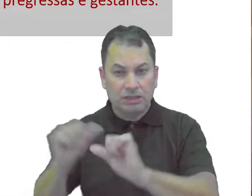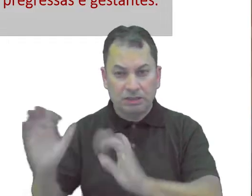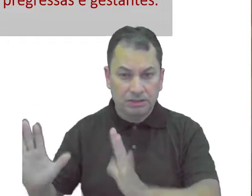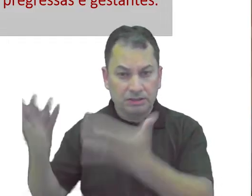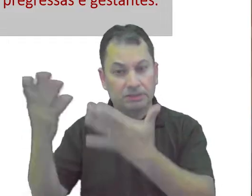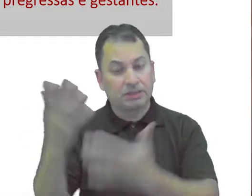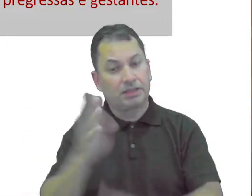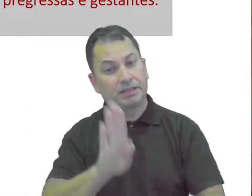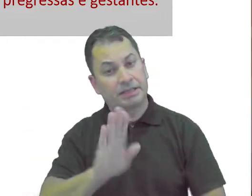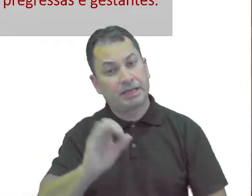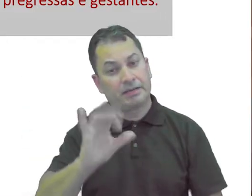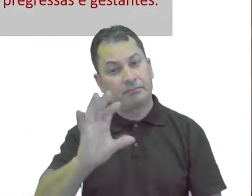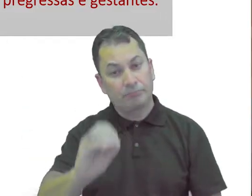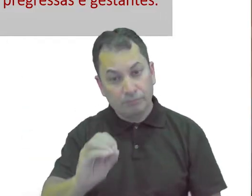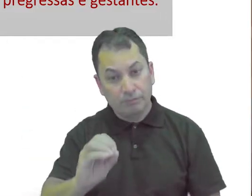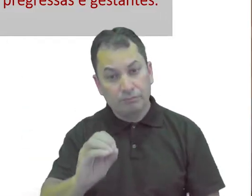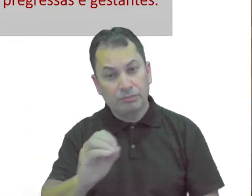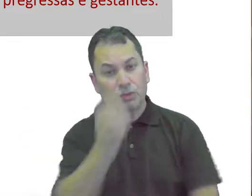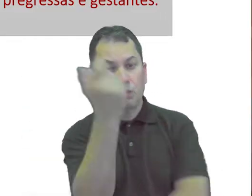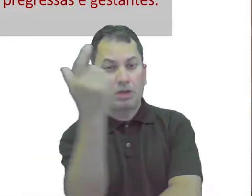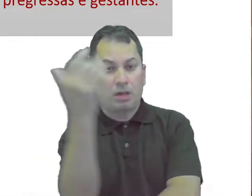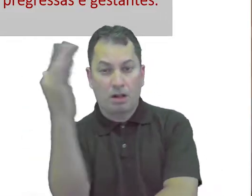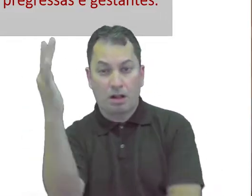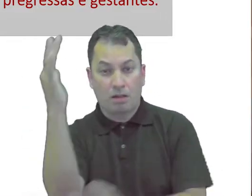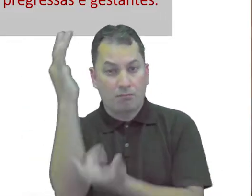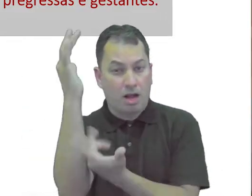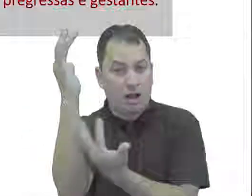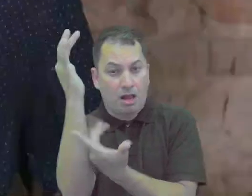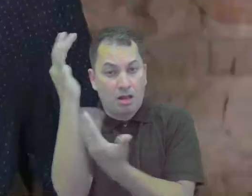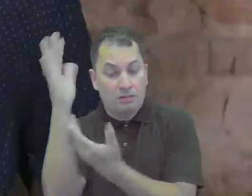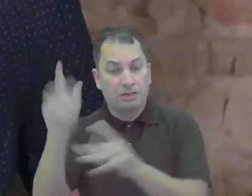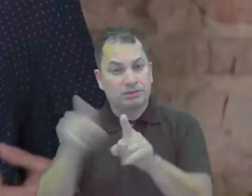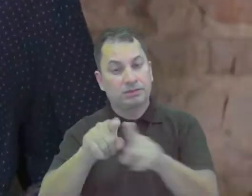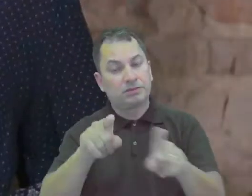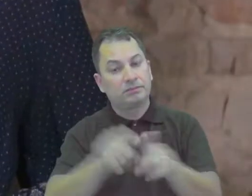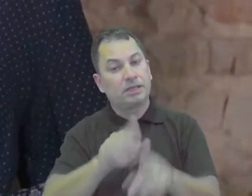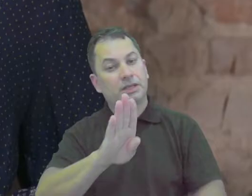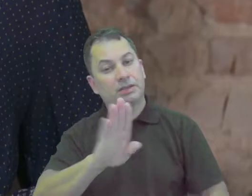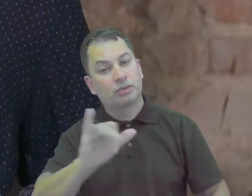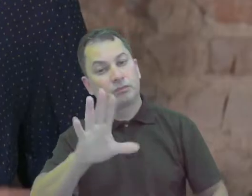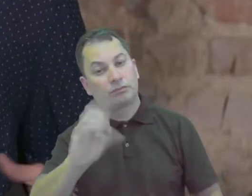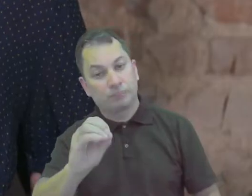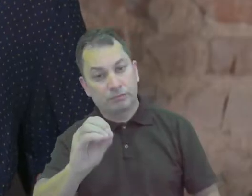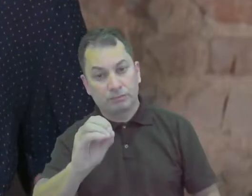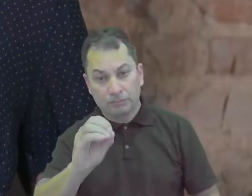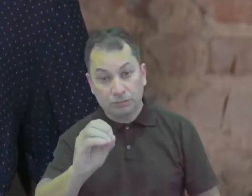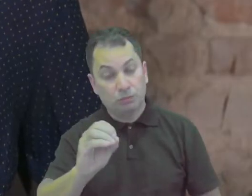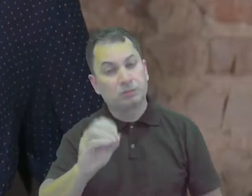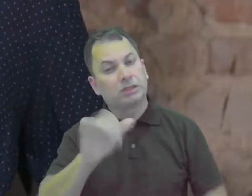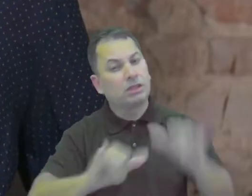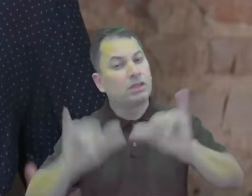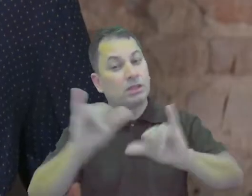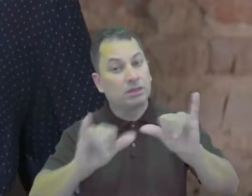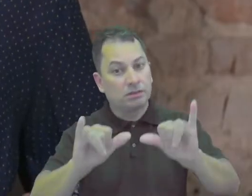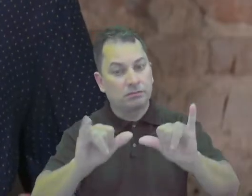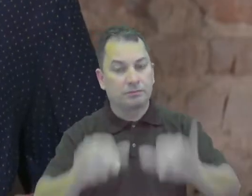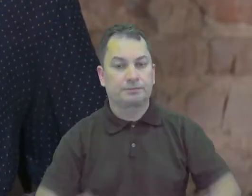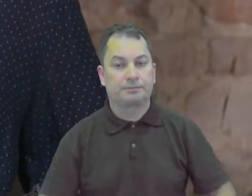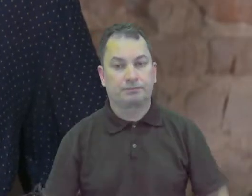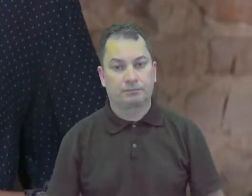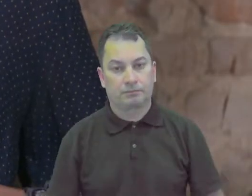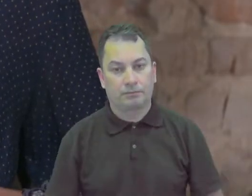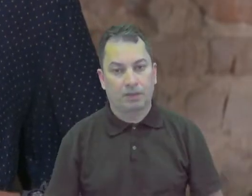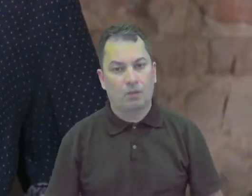biodiversidade, queimadas e nos ciclos biogeoquímicos. O impacto disso na saúde, por exemplo, nas ondas